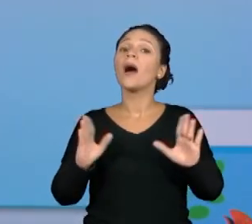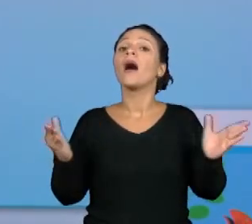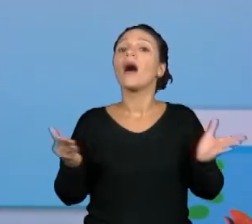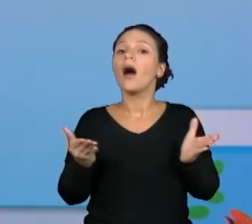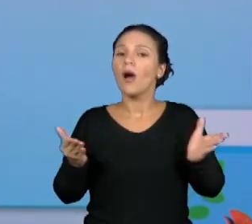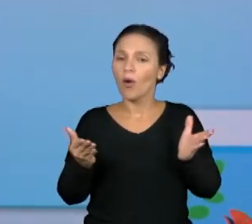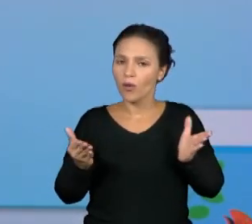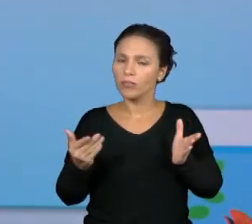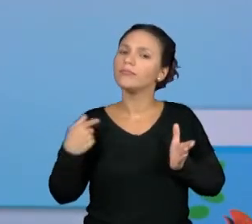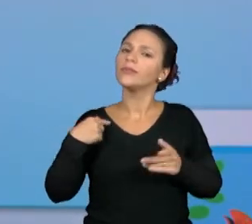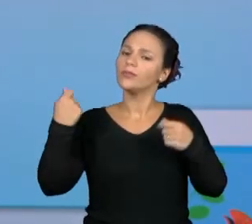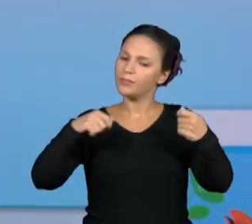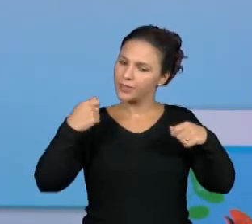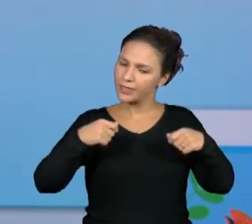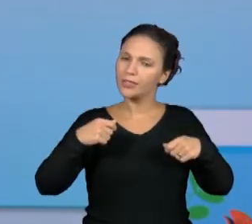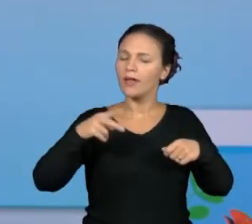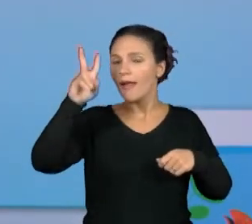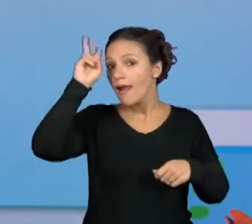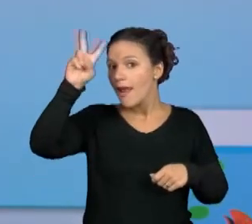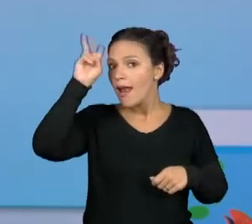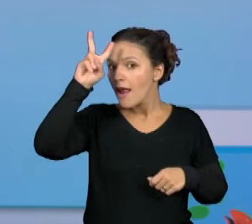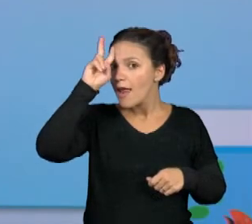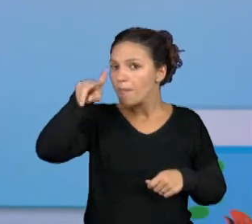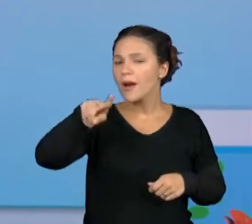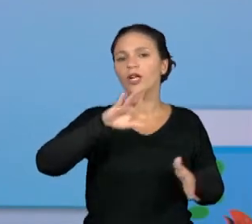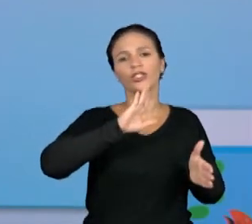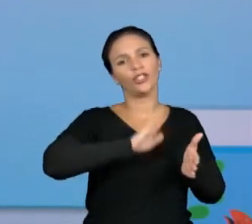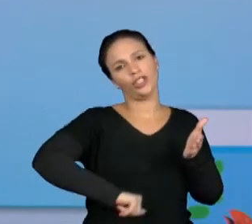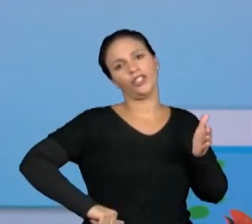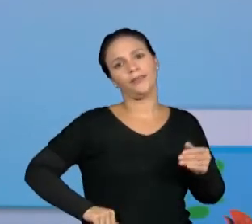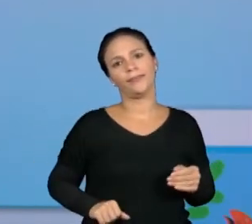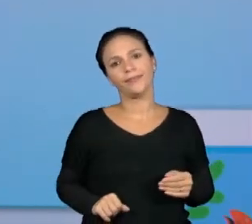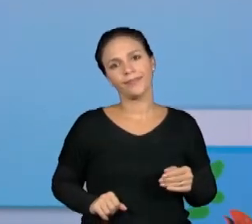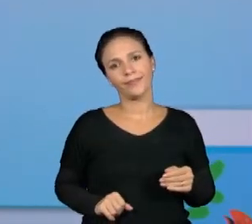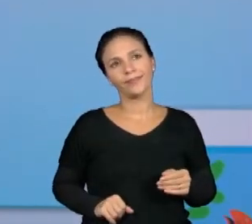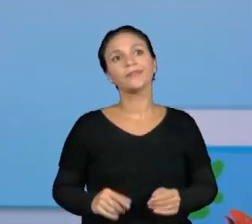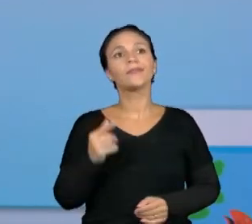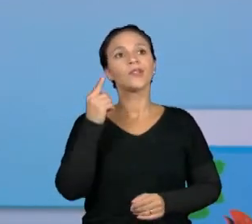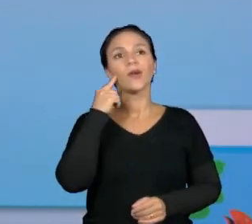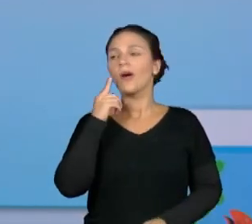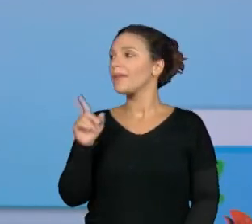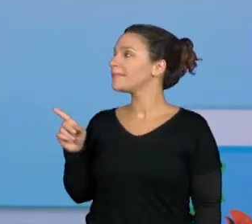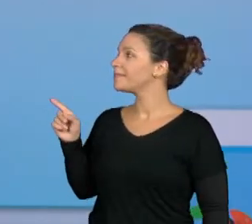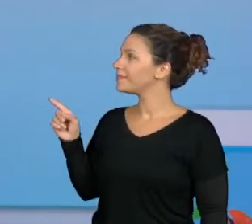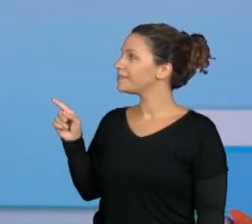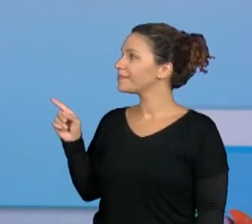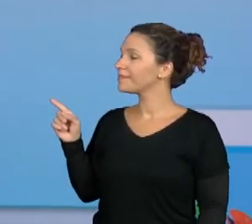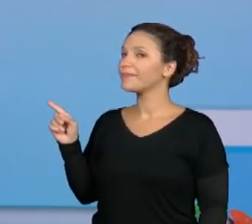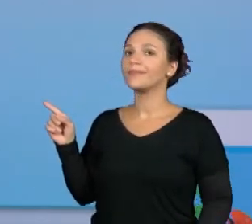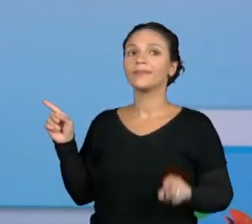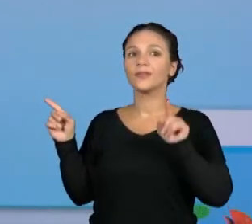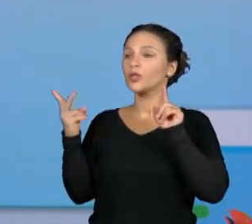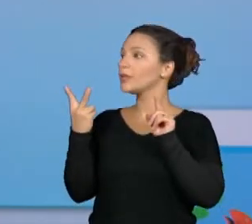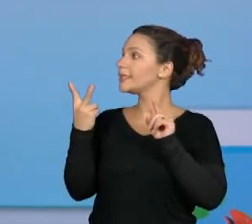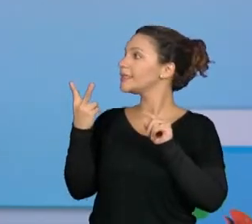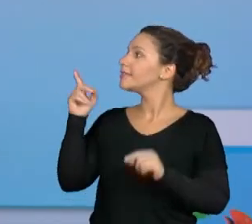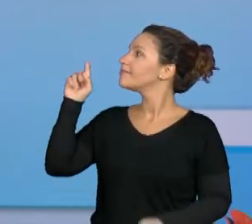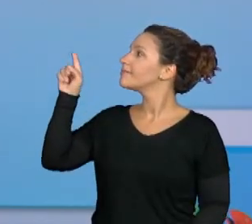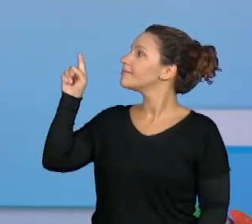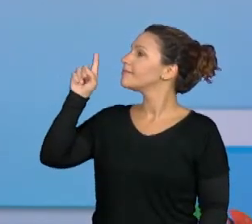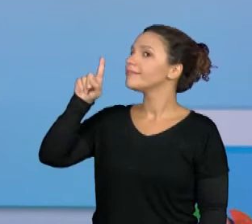mental. Agora, o que eu preciso fazer é subtrair essa quantidade aqui que